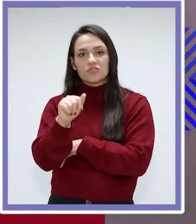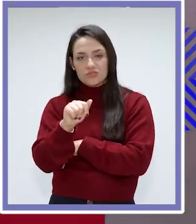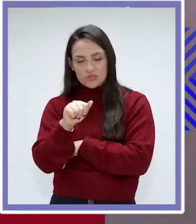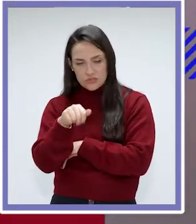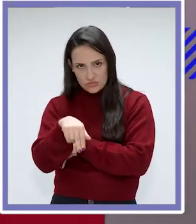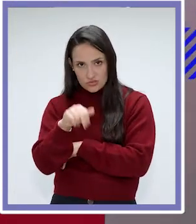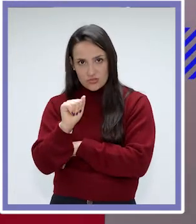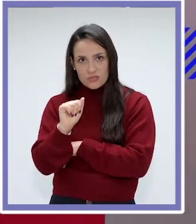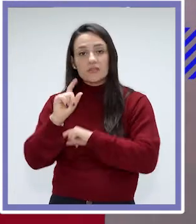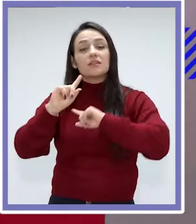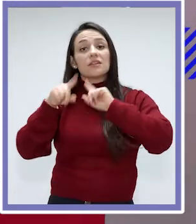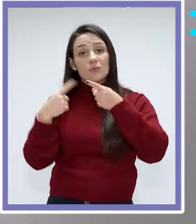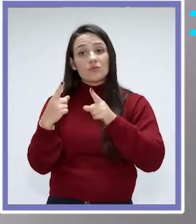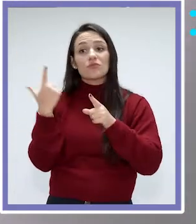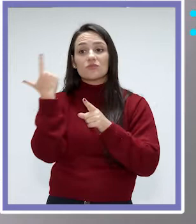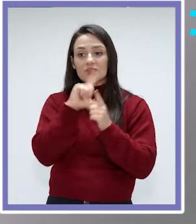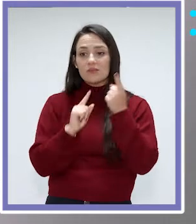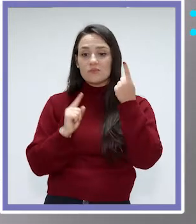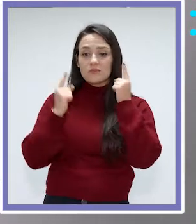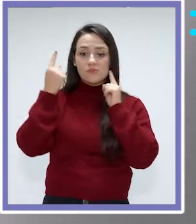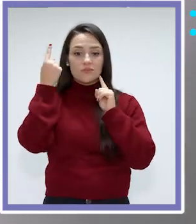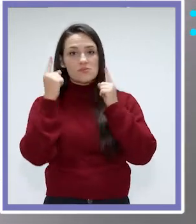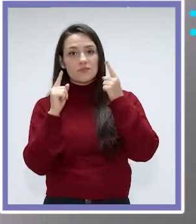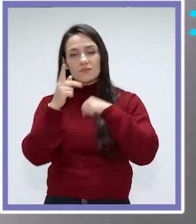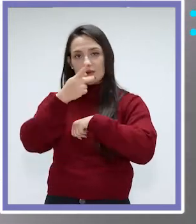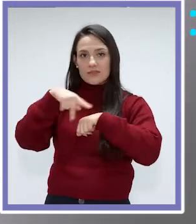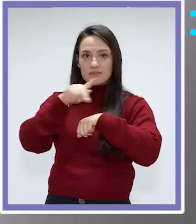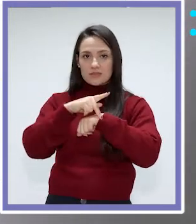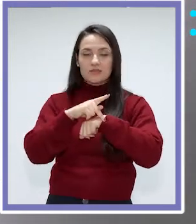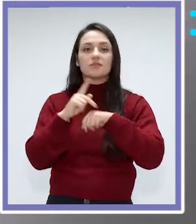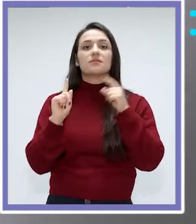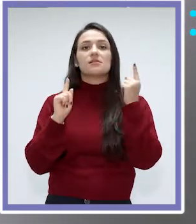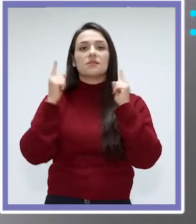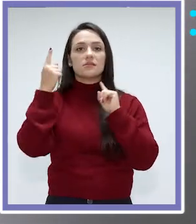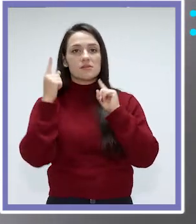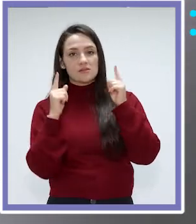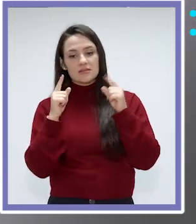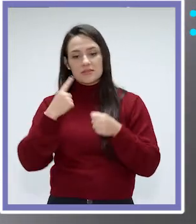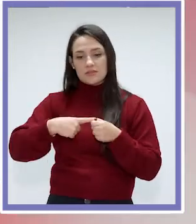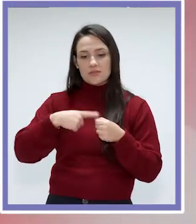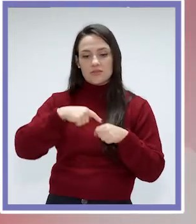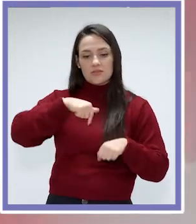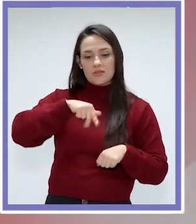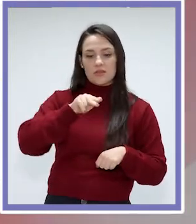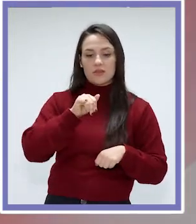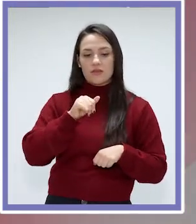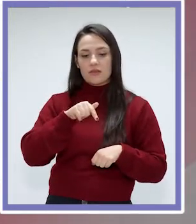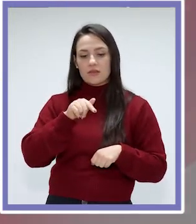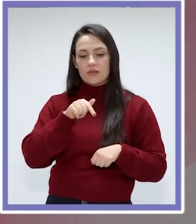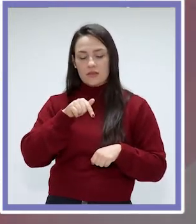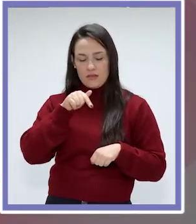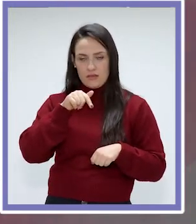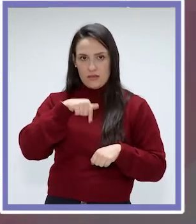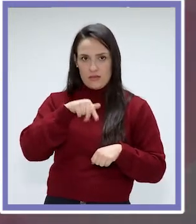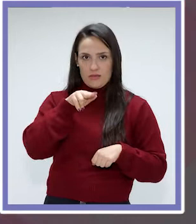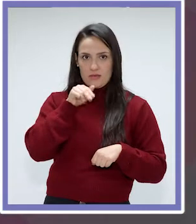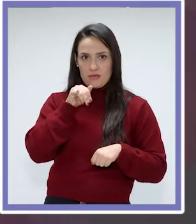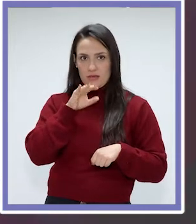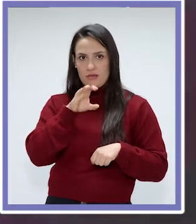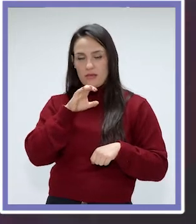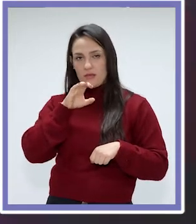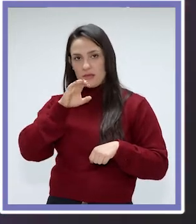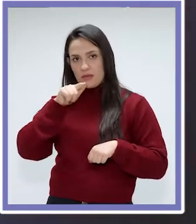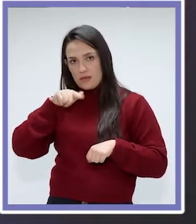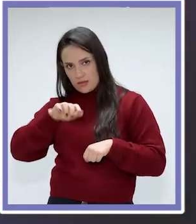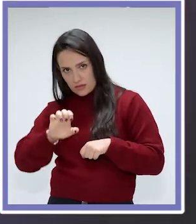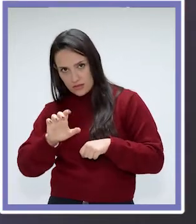até chegar nos portos do norte do Chile, né? Na cidade de Iquique e de Antofagasta. Então, isso vai trazer uma série